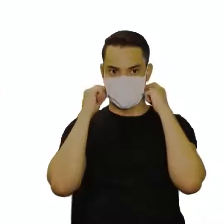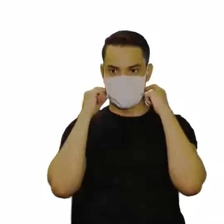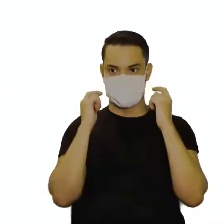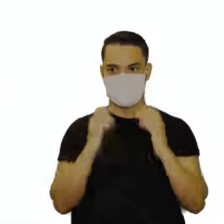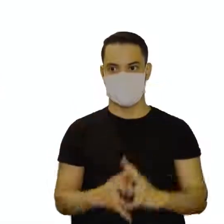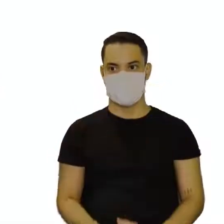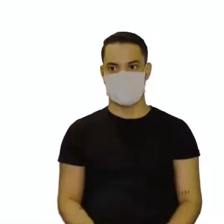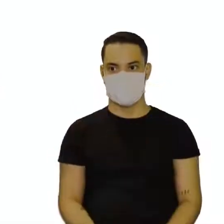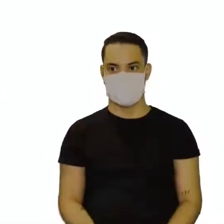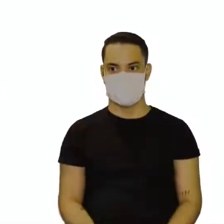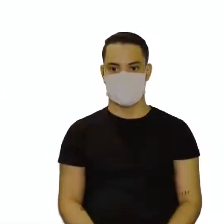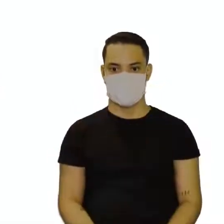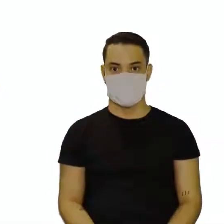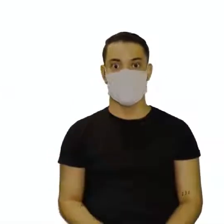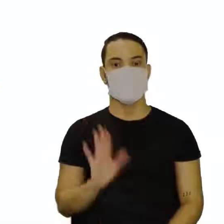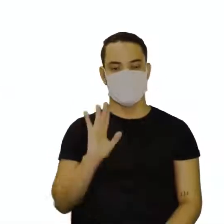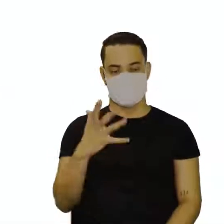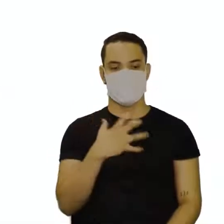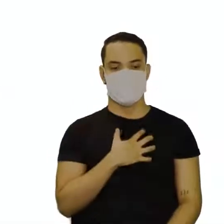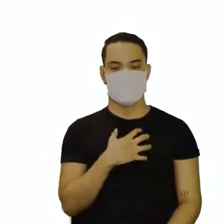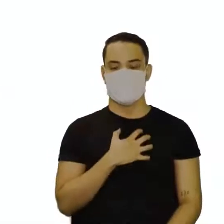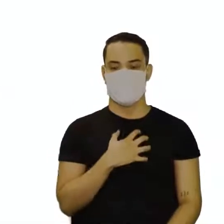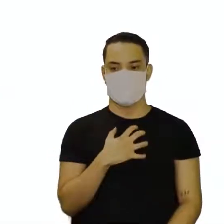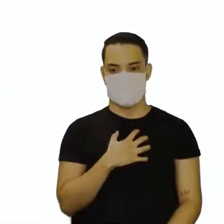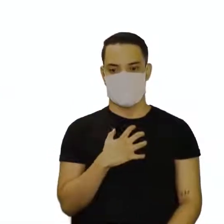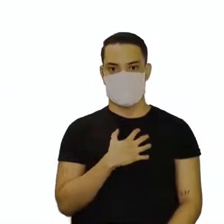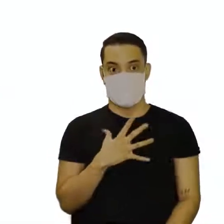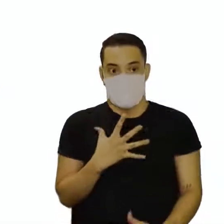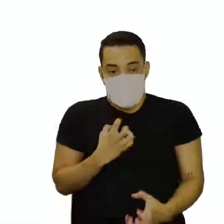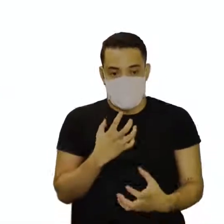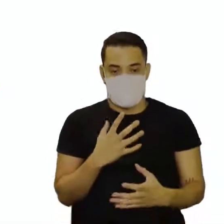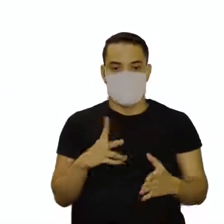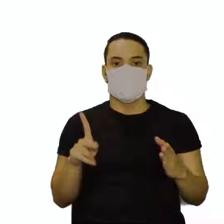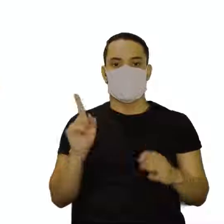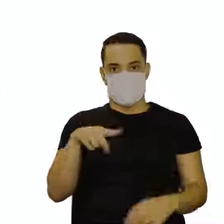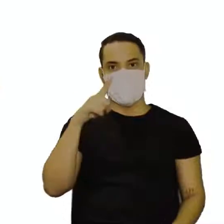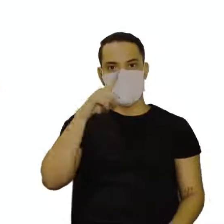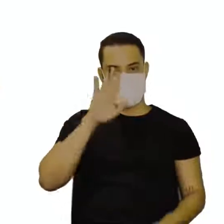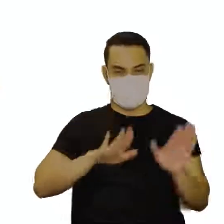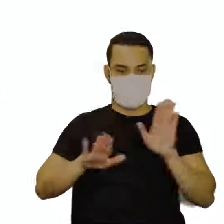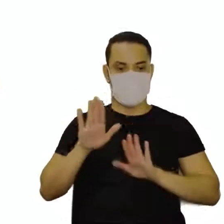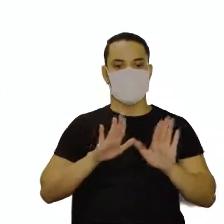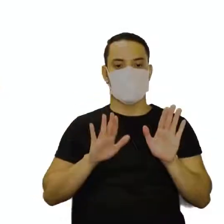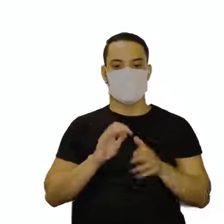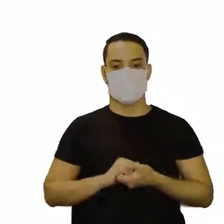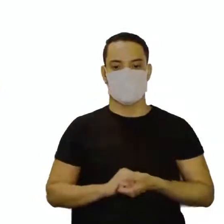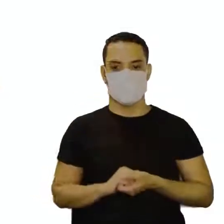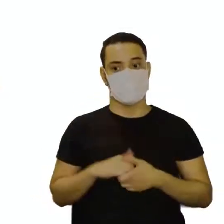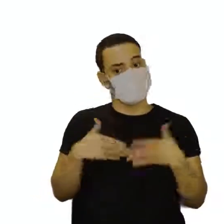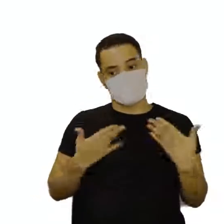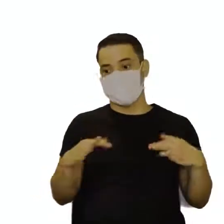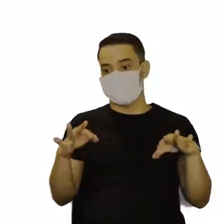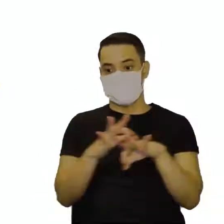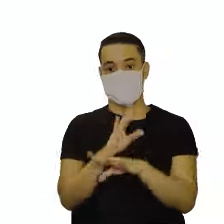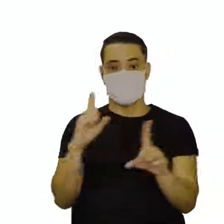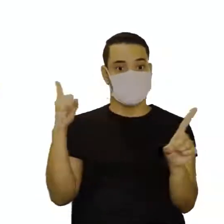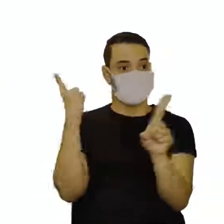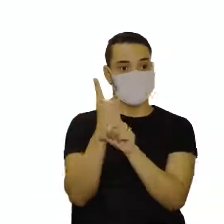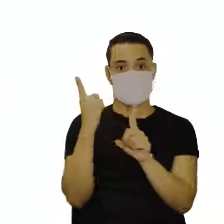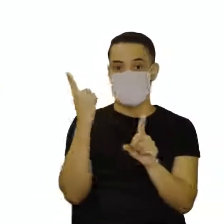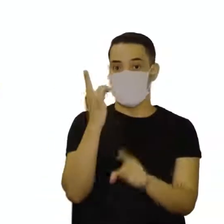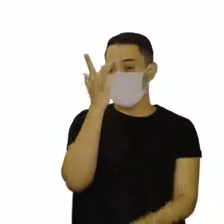Já dá algumas reações de contração e são perigosas. Então, pronto, você acha aí,